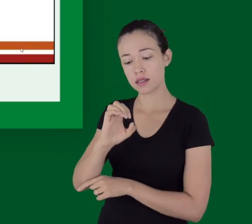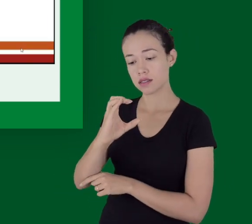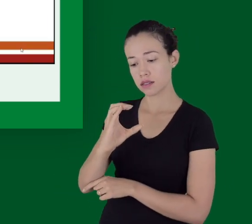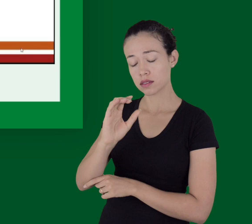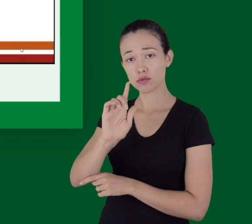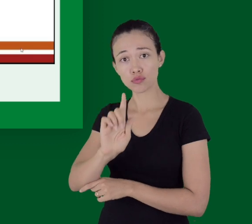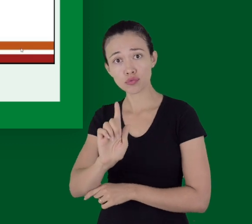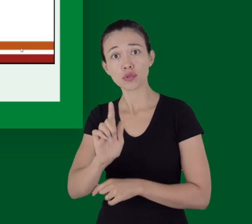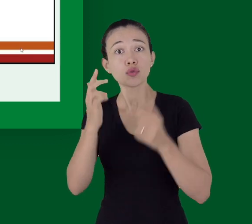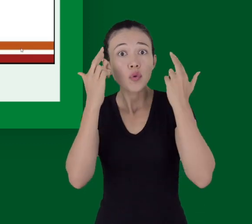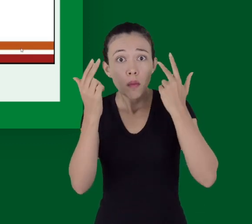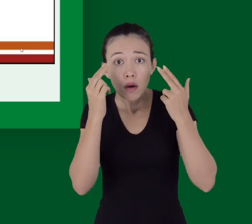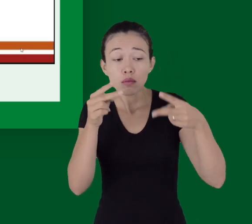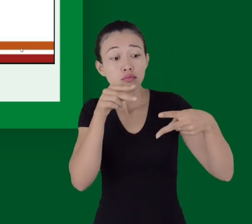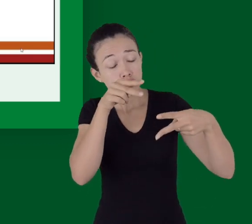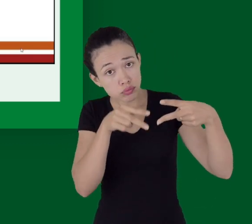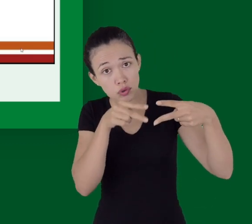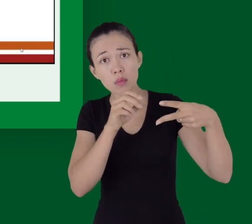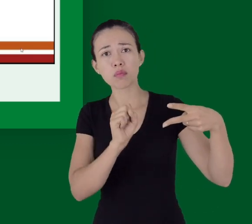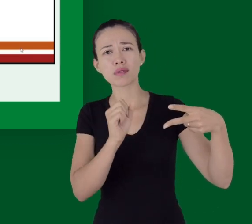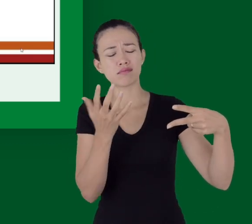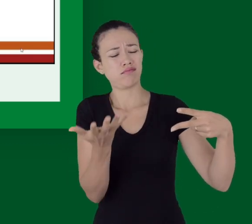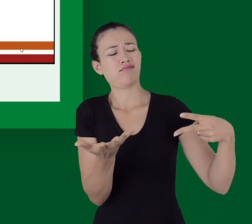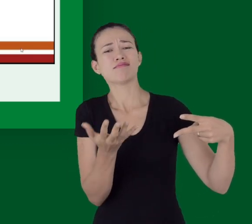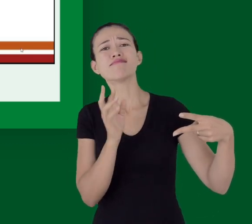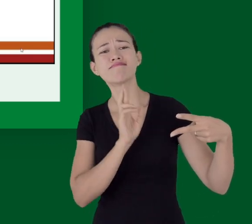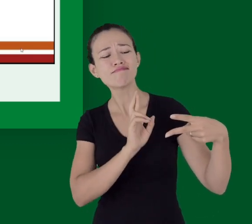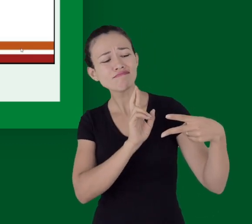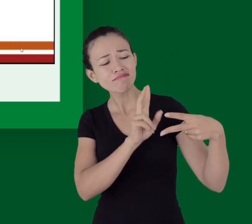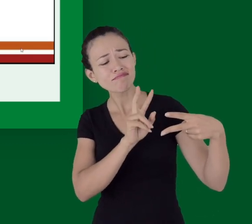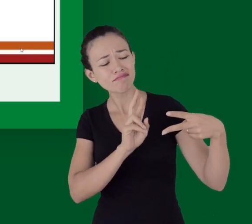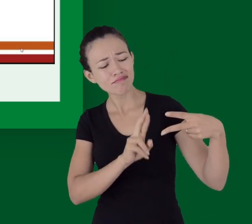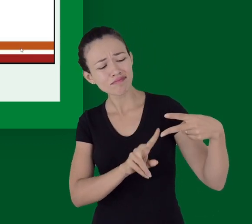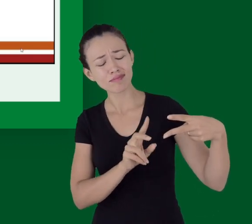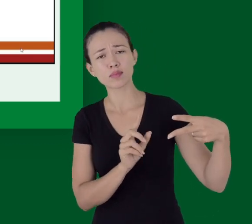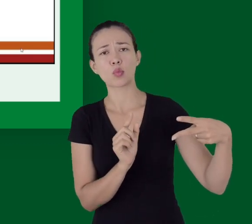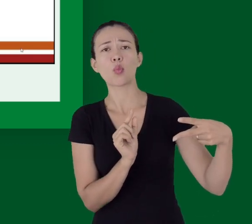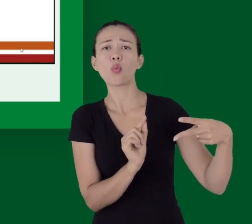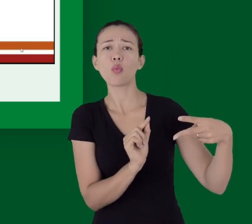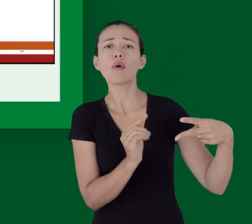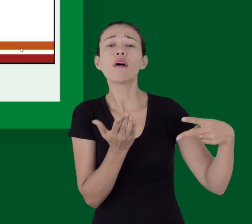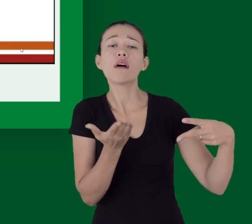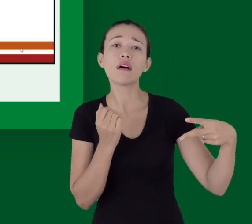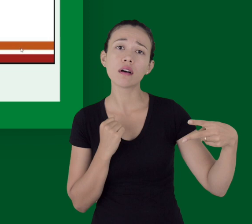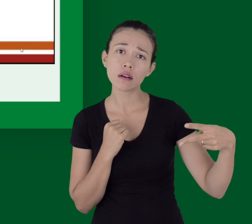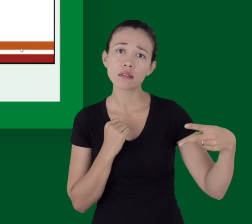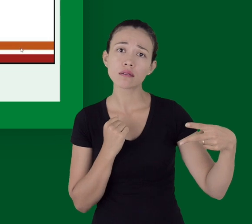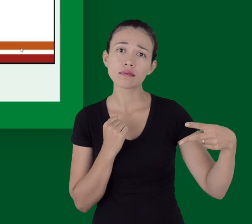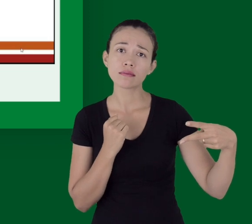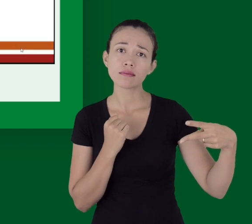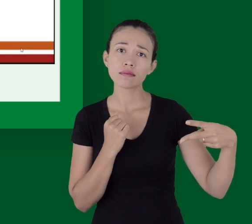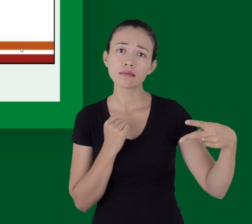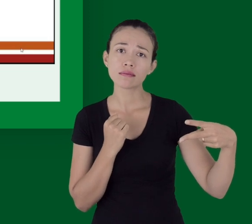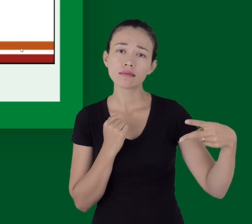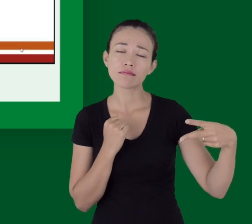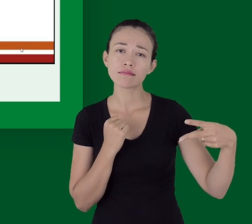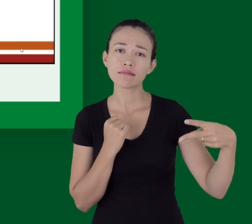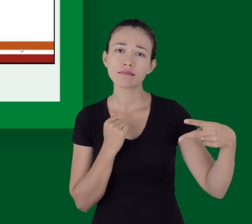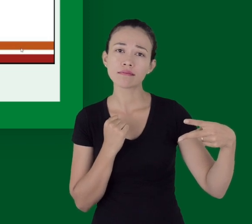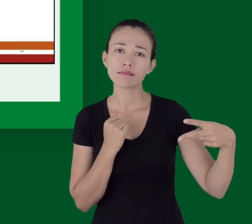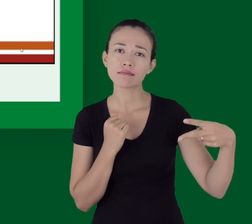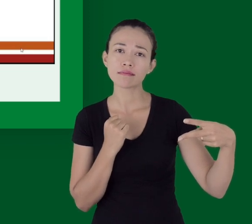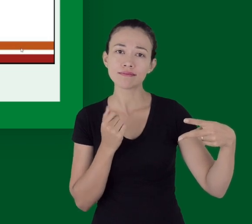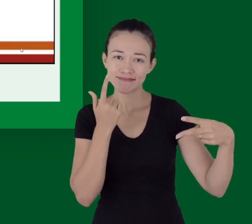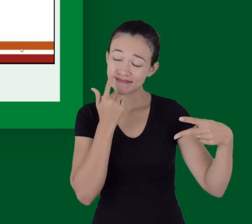A troponina. Aí, nesse caso, para você diferenciar se ele está infartando ou se é uma angina instável, você precisa da troponina.